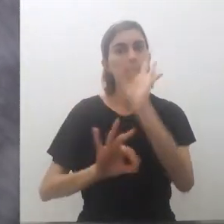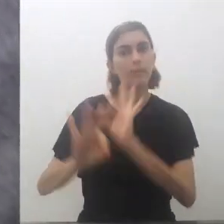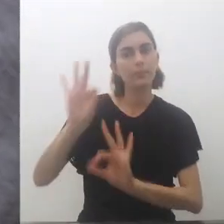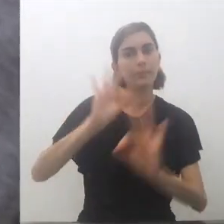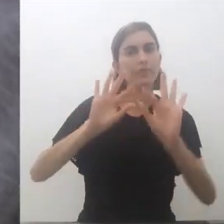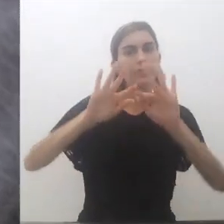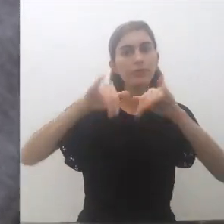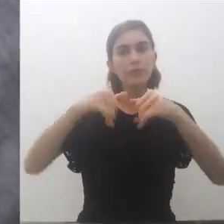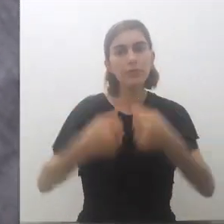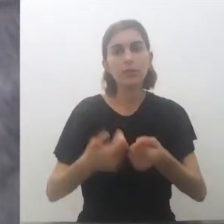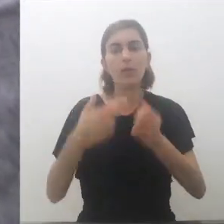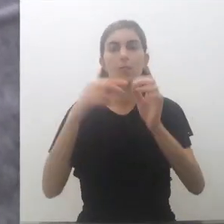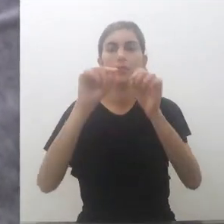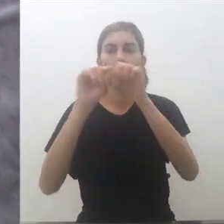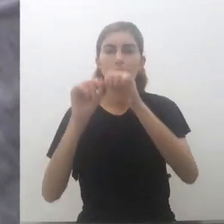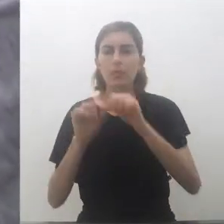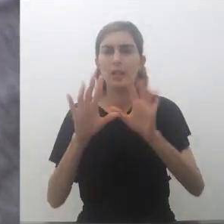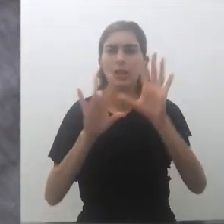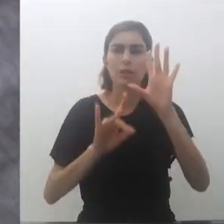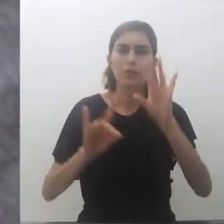da textura,